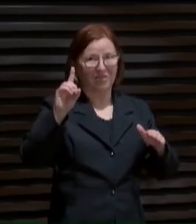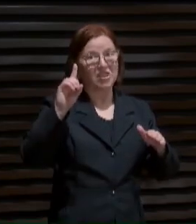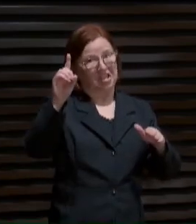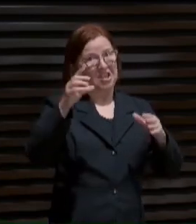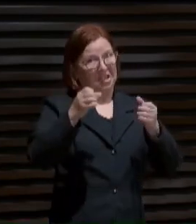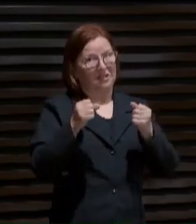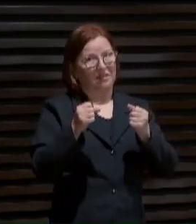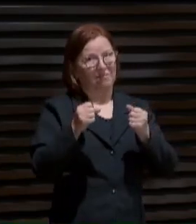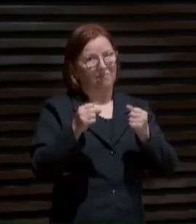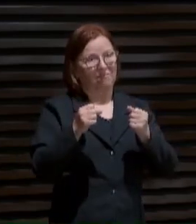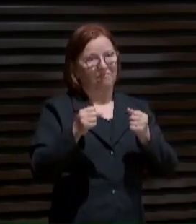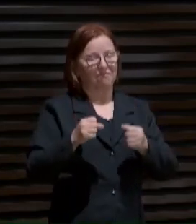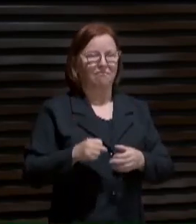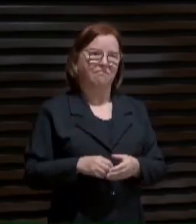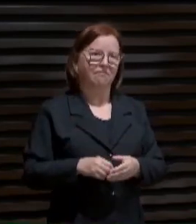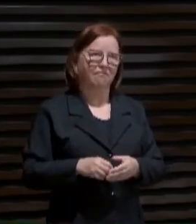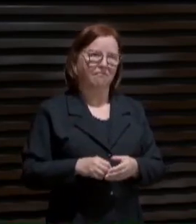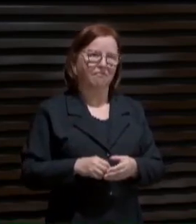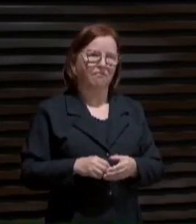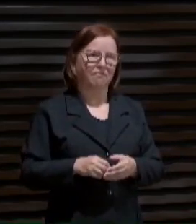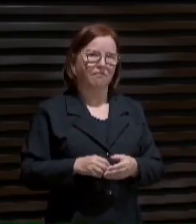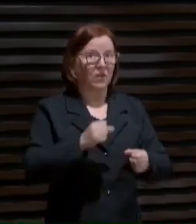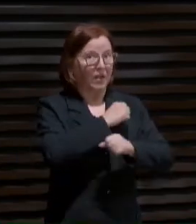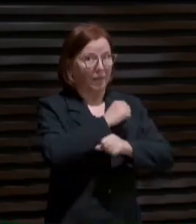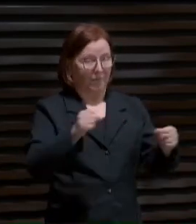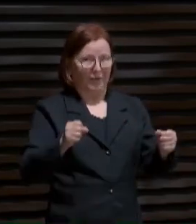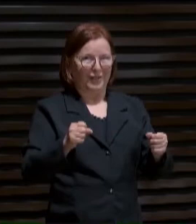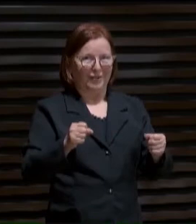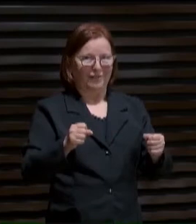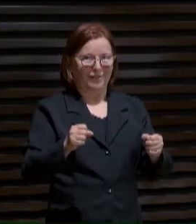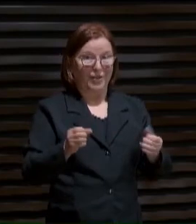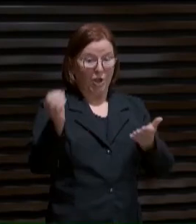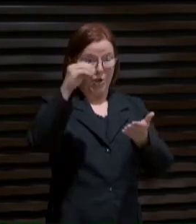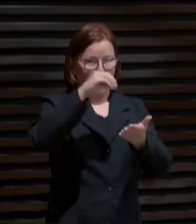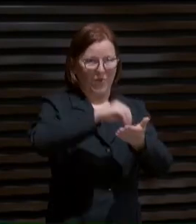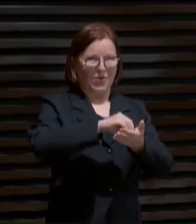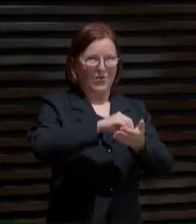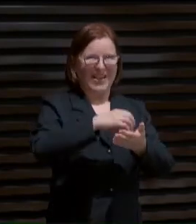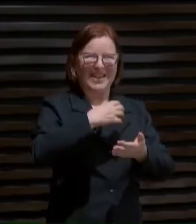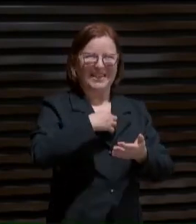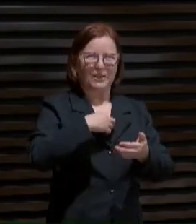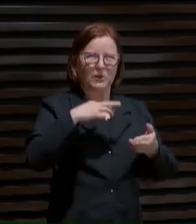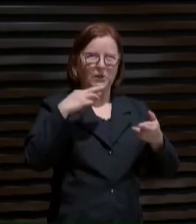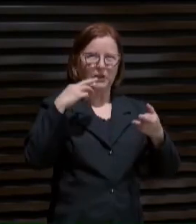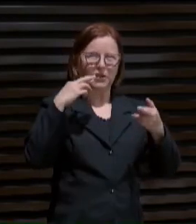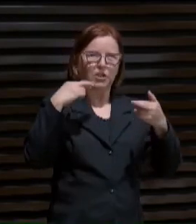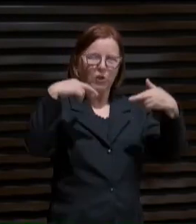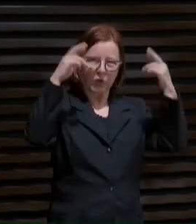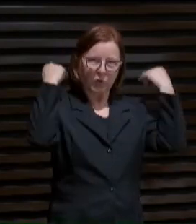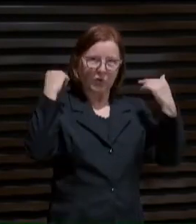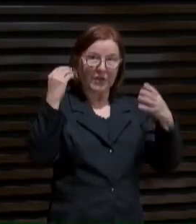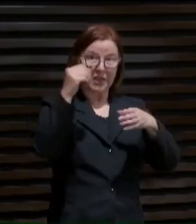colocar a natureza de Cordeiro dentro de um leão Ambos não tem coração para viver de maneira